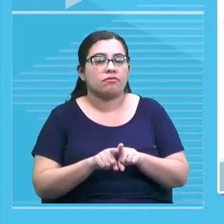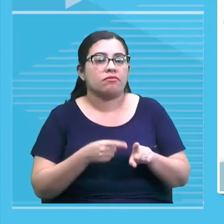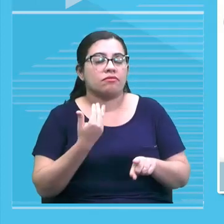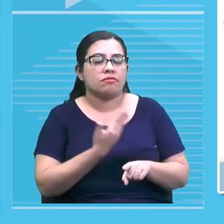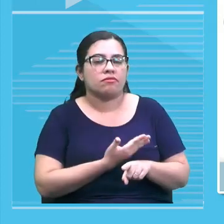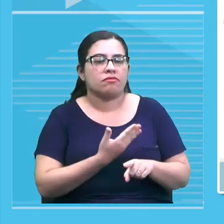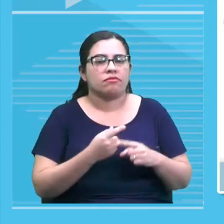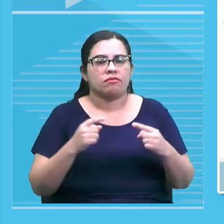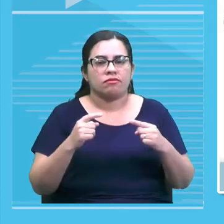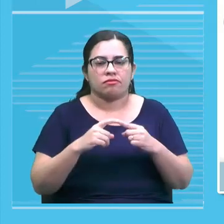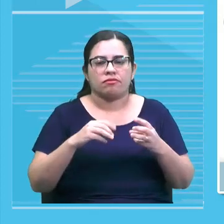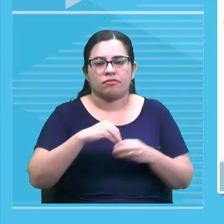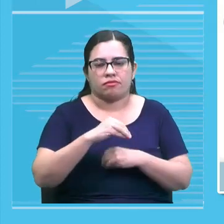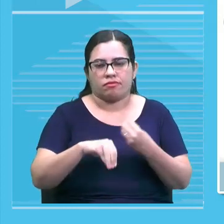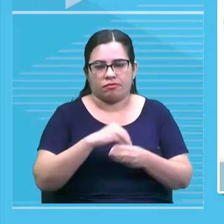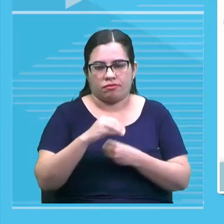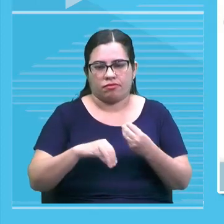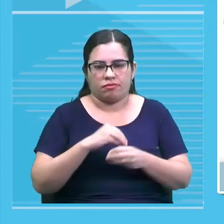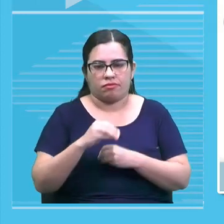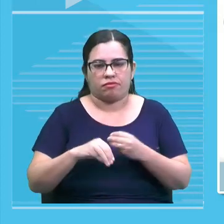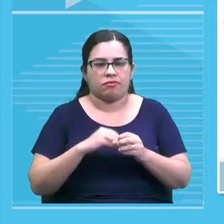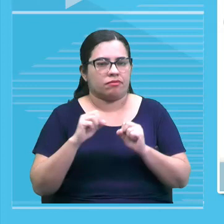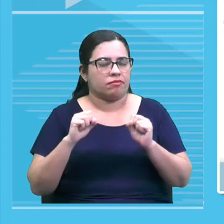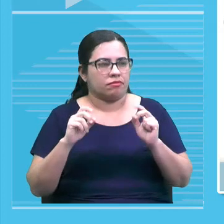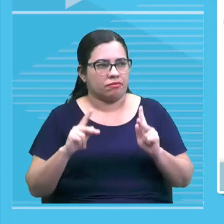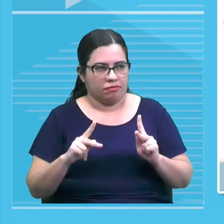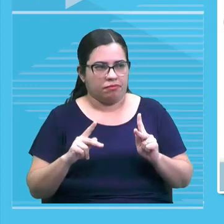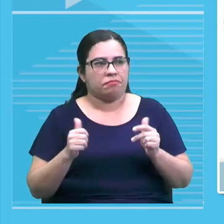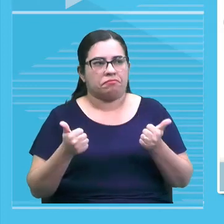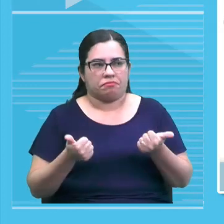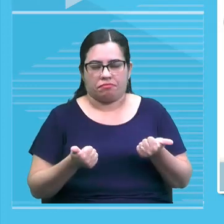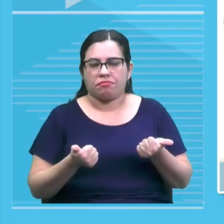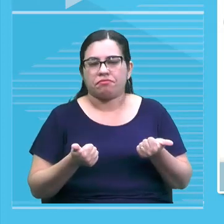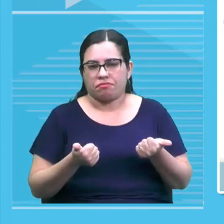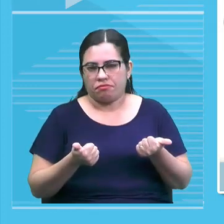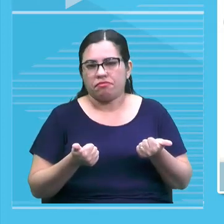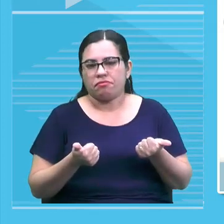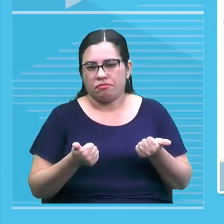de forma mista beleza